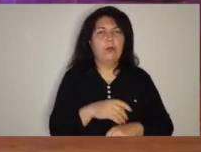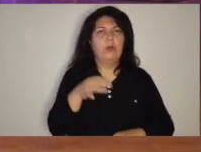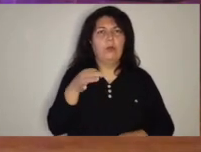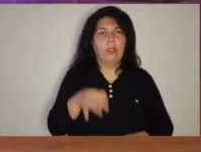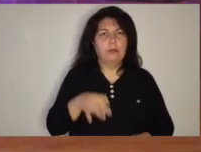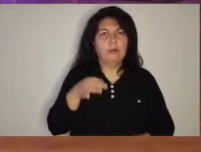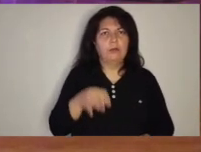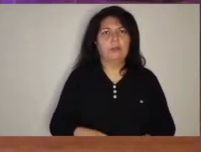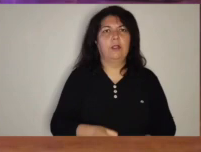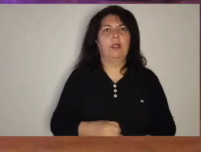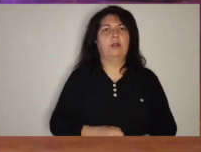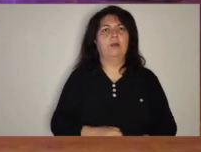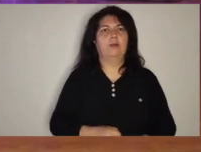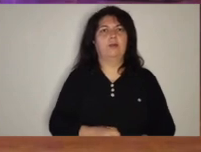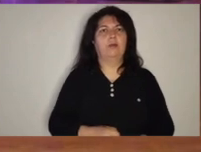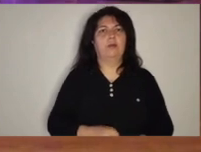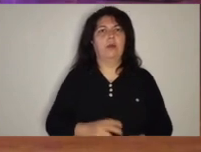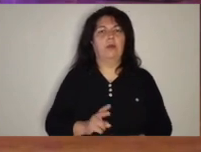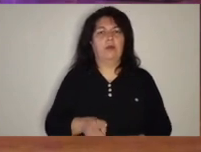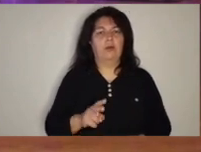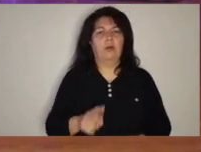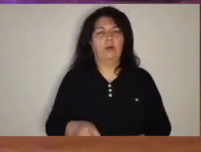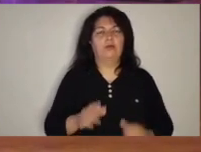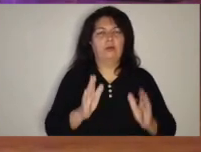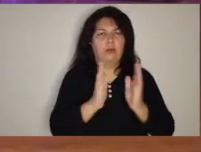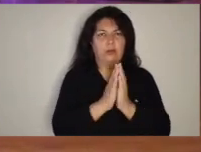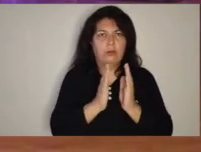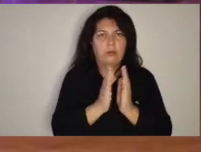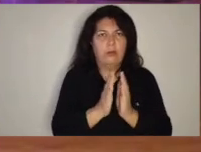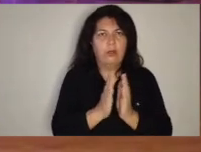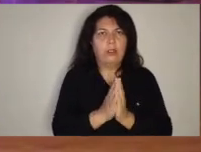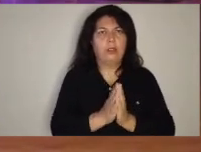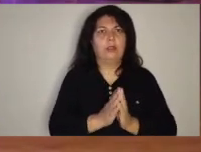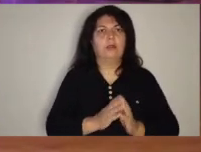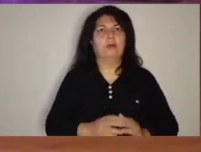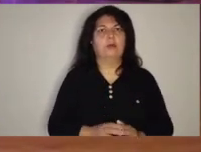trazer um por um para a casa do Senhor.